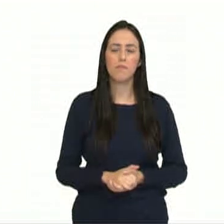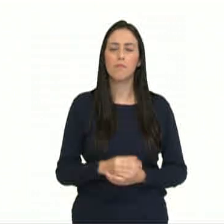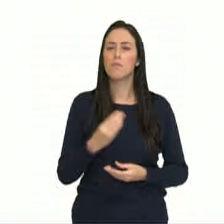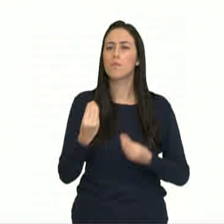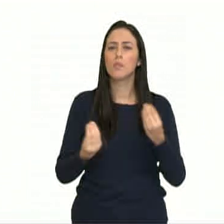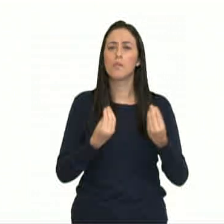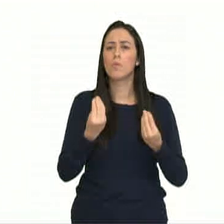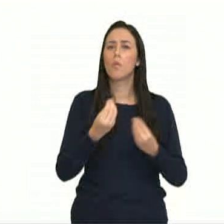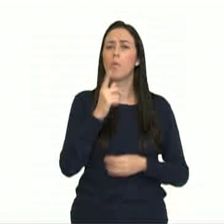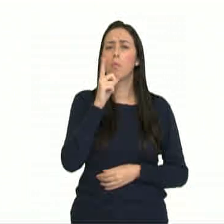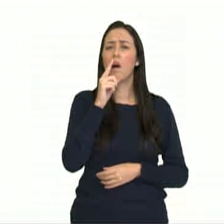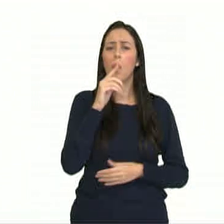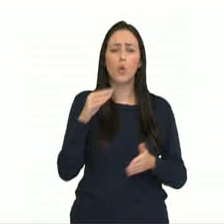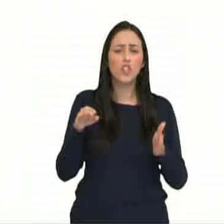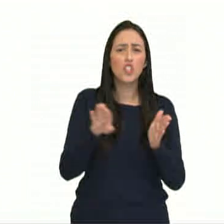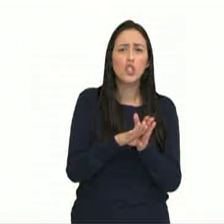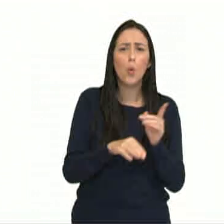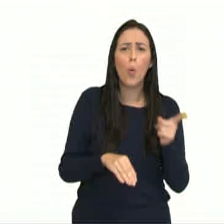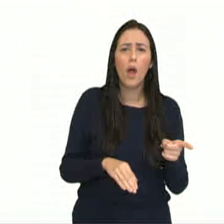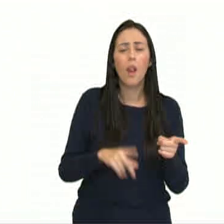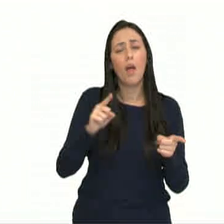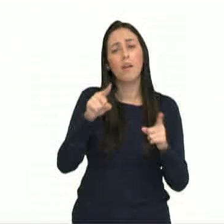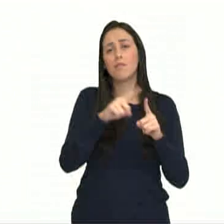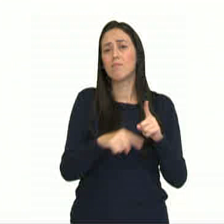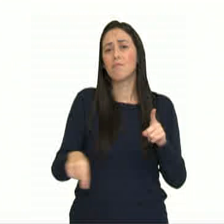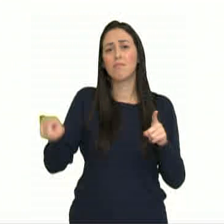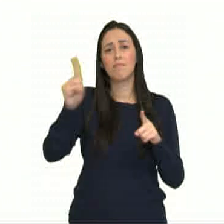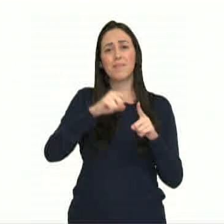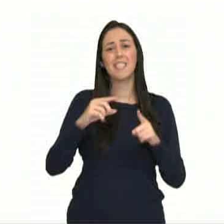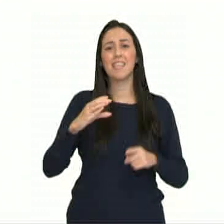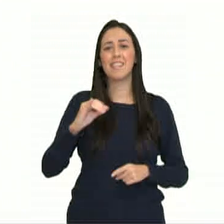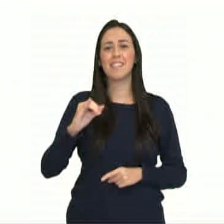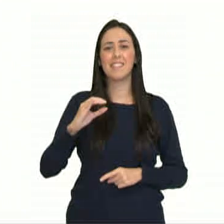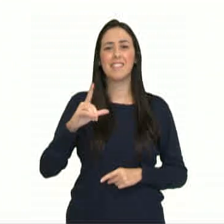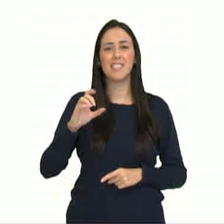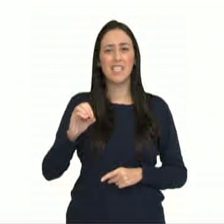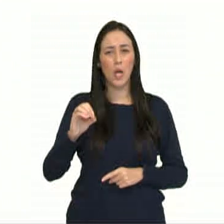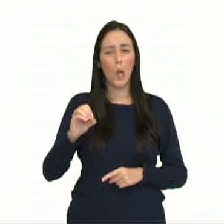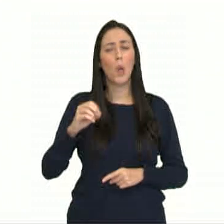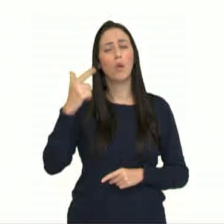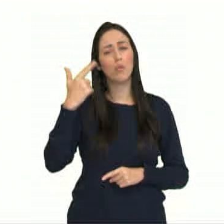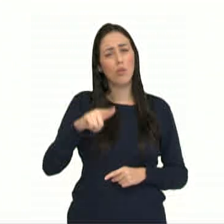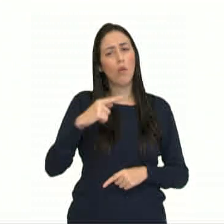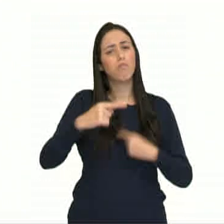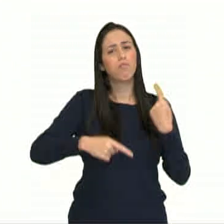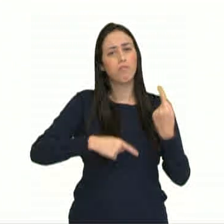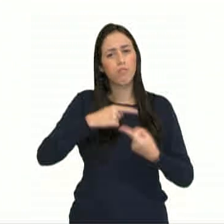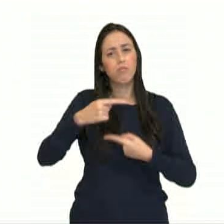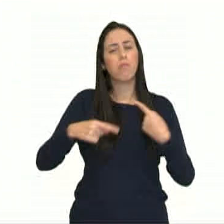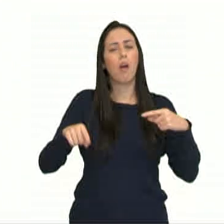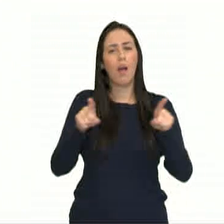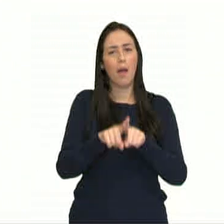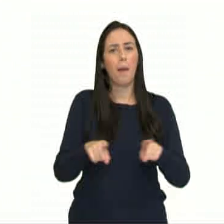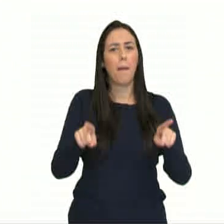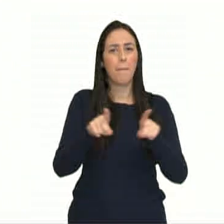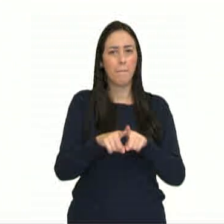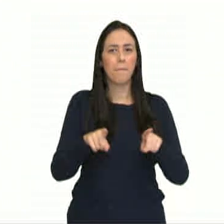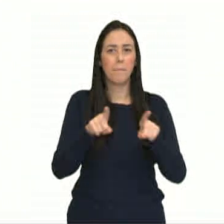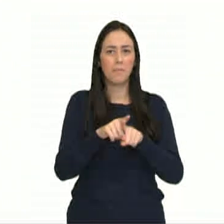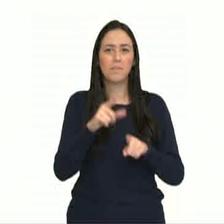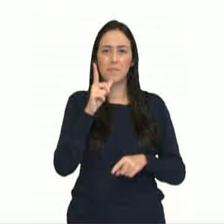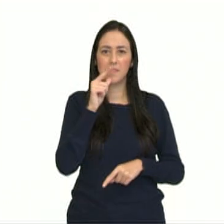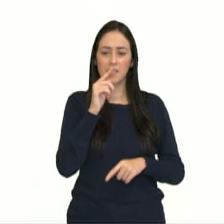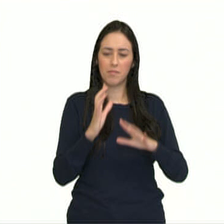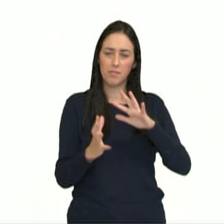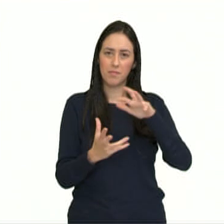água chegou até ali? Foi por meio do ciclo hidrológico, por esse movimento cíclico e contínuo que ocorre da água na